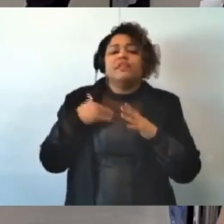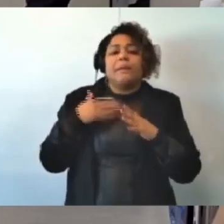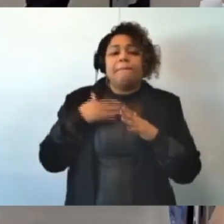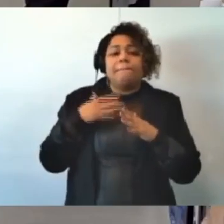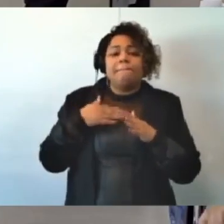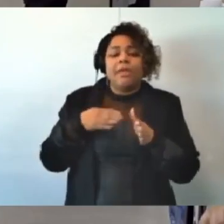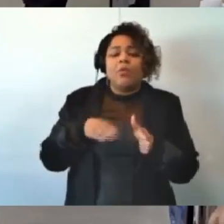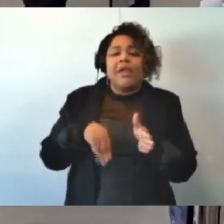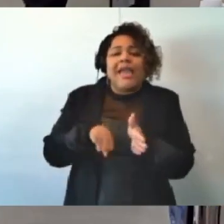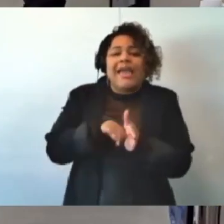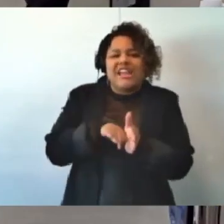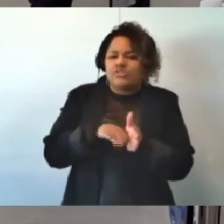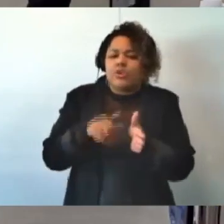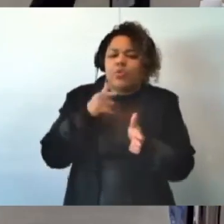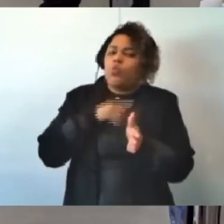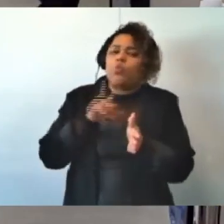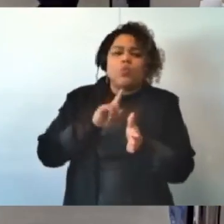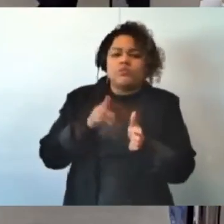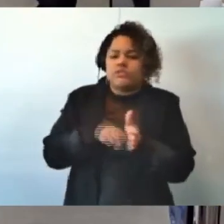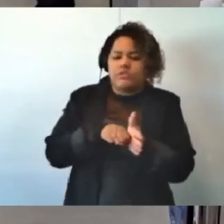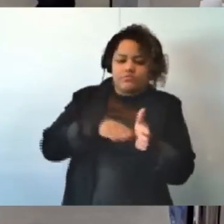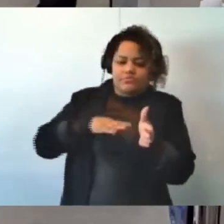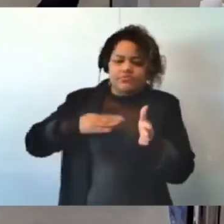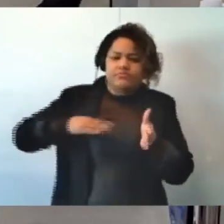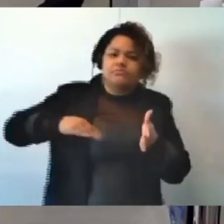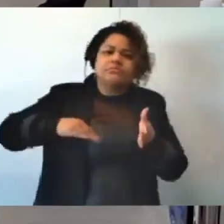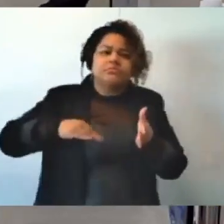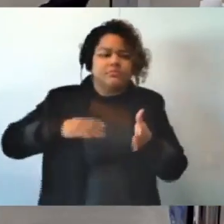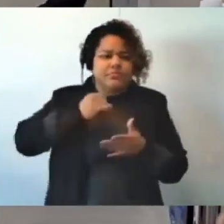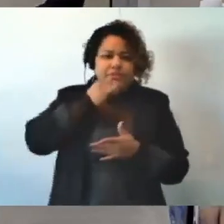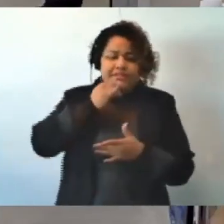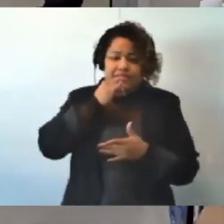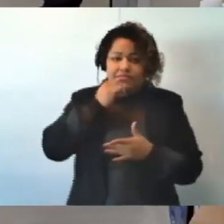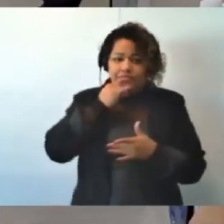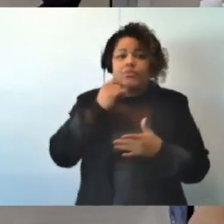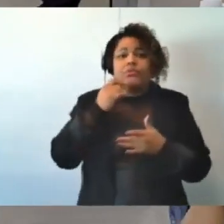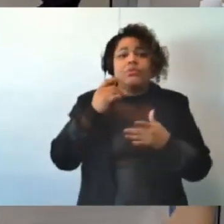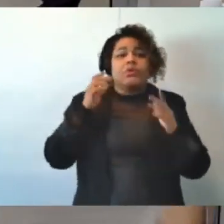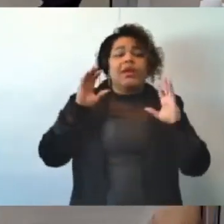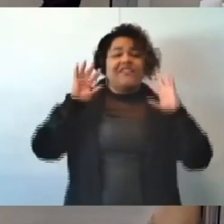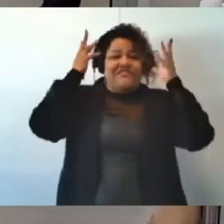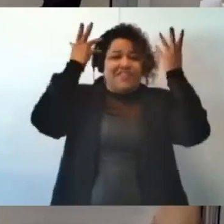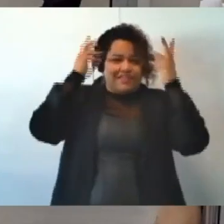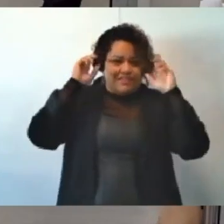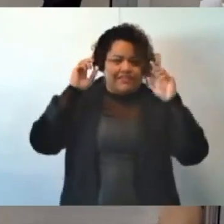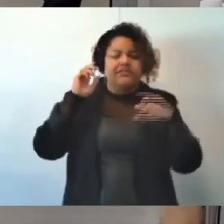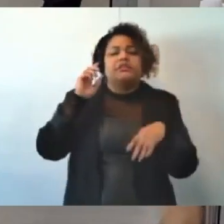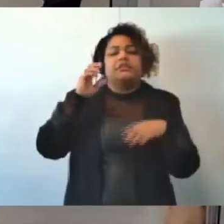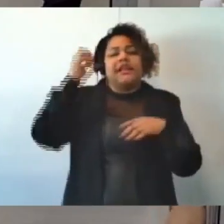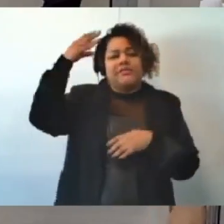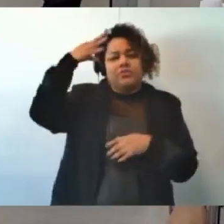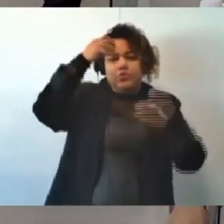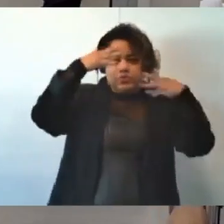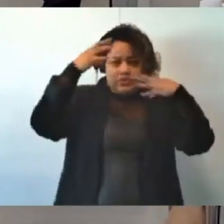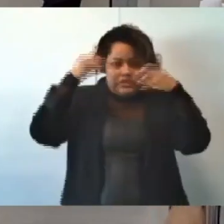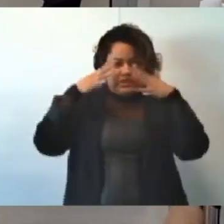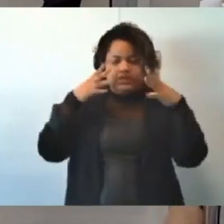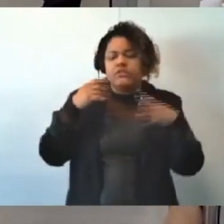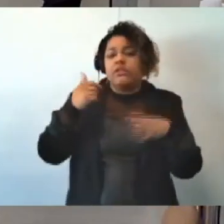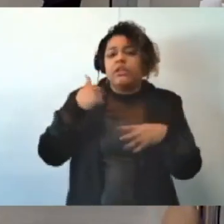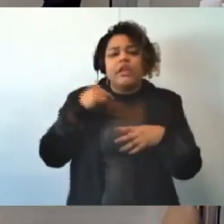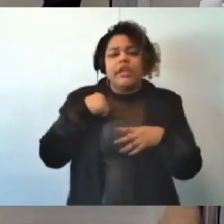luzes, eu não conseguia, uma hora da manhã, vindo de uma festa, eu não entrava no meu prédio. Então, eu acho que isso aí está cerceando também